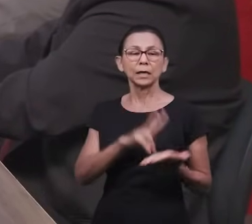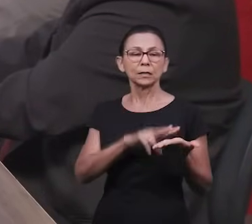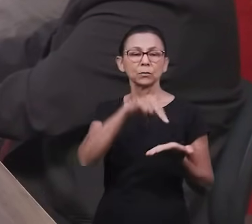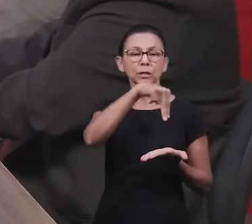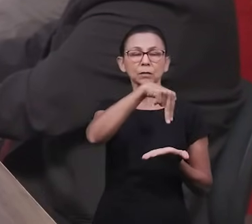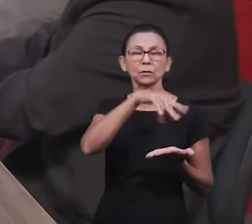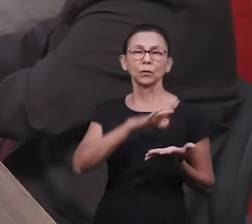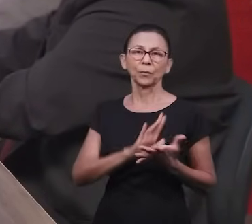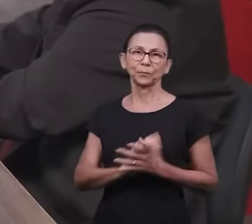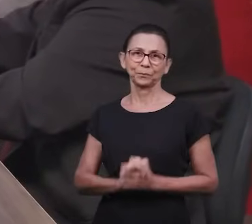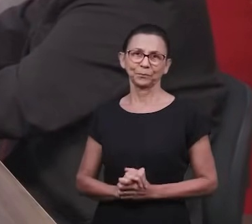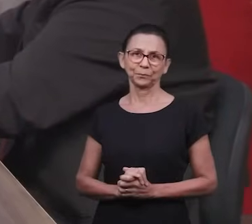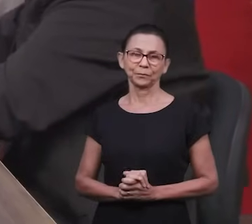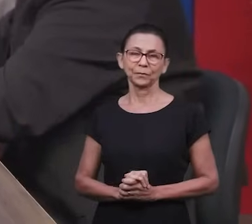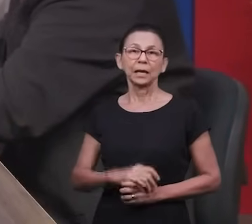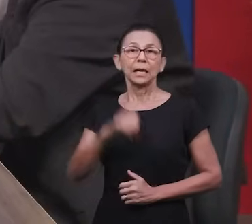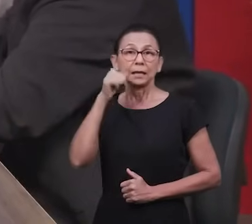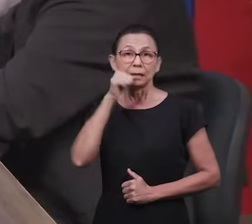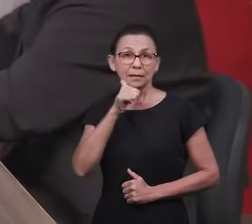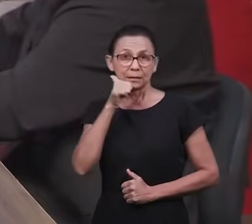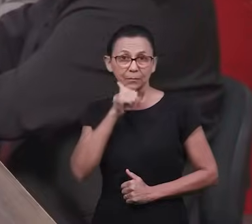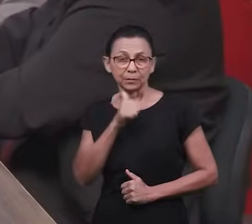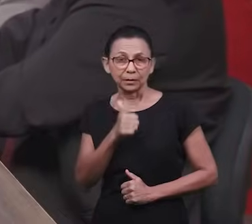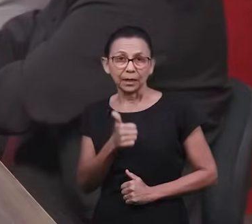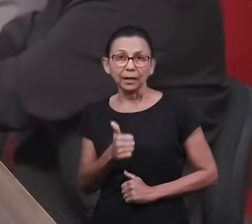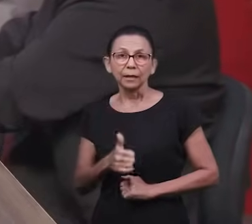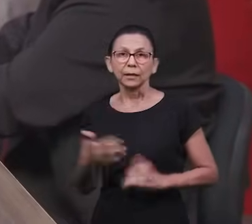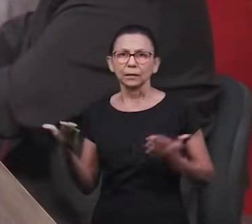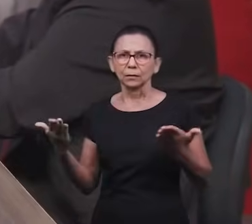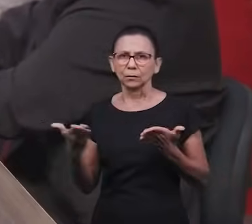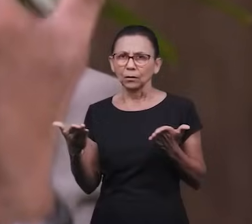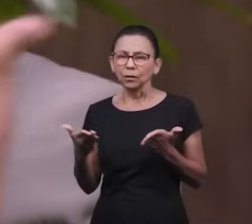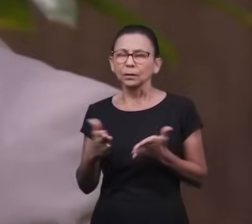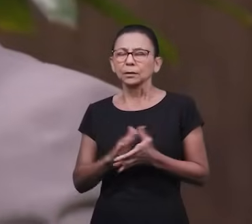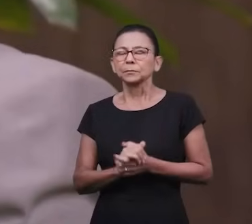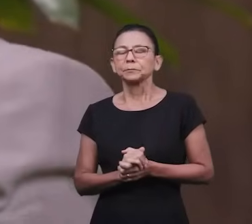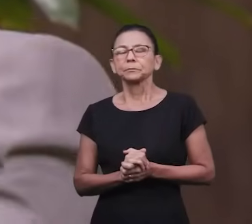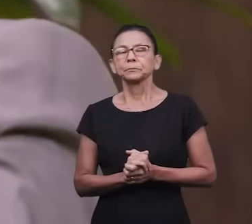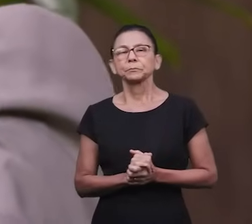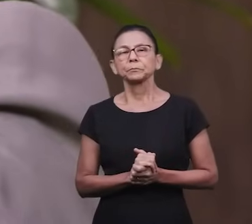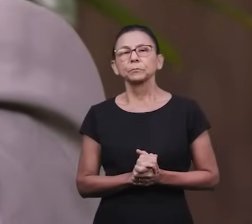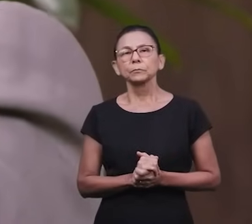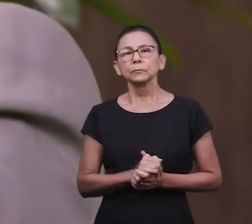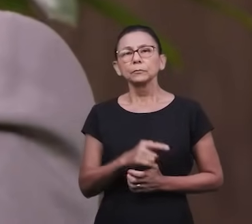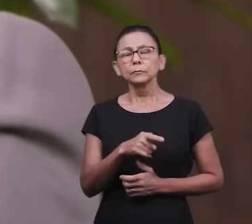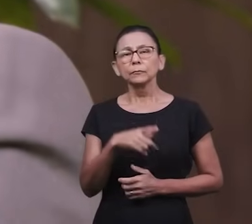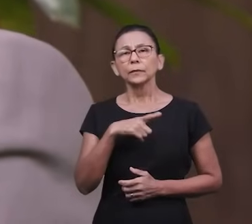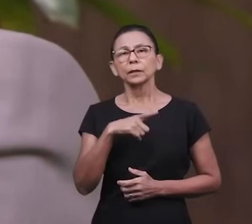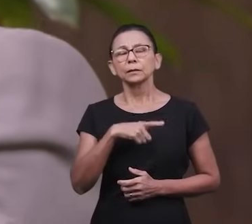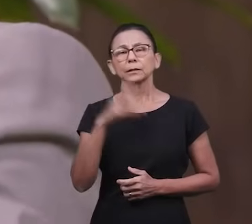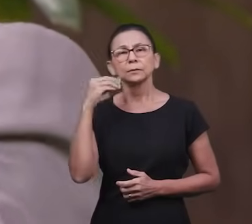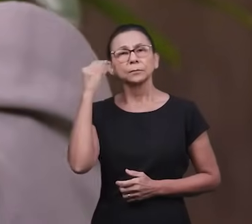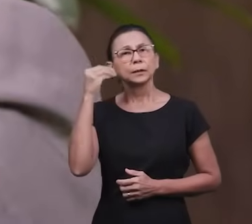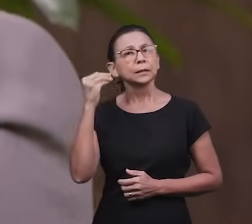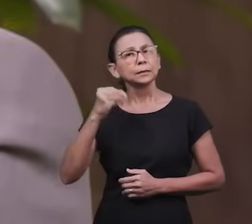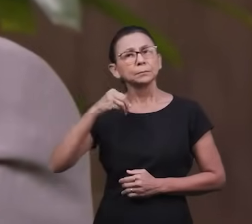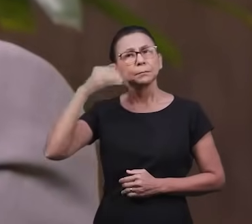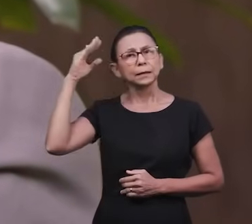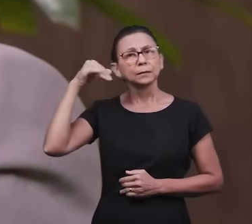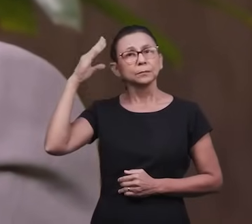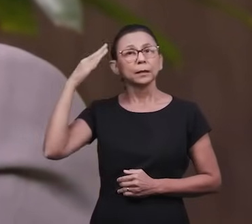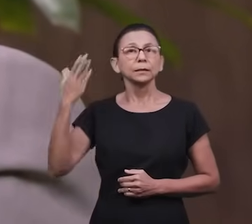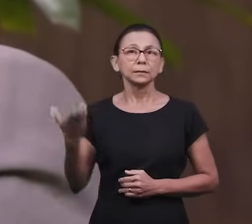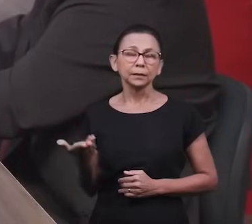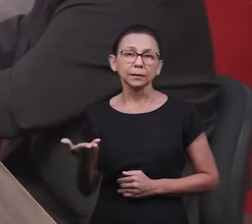só a aposentadoria. Foi a cura, as portas de emprego que o Senhor abriu na família e a conversão da família e a experiência